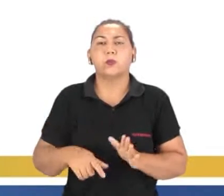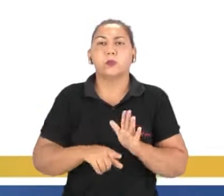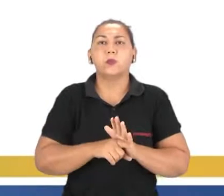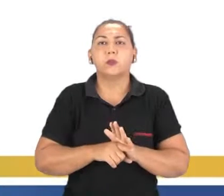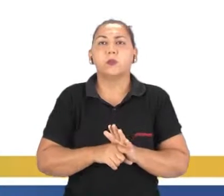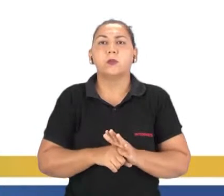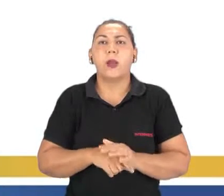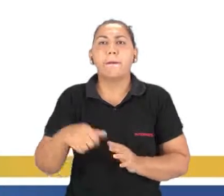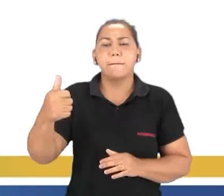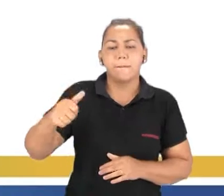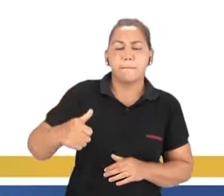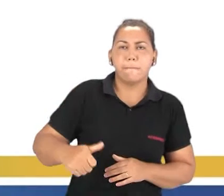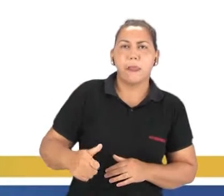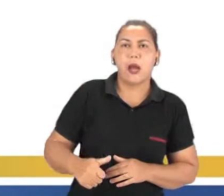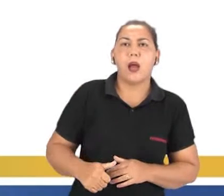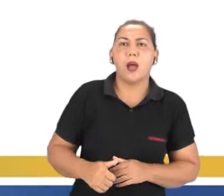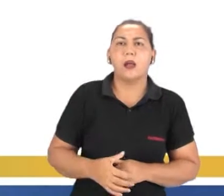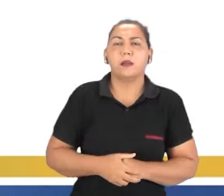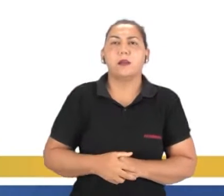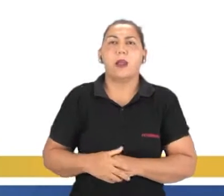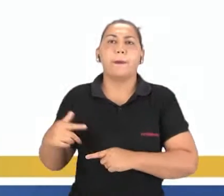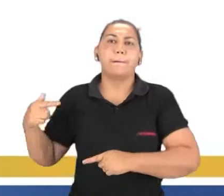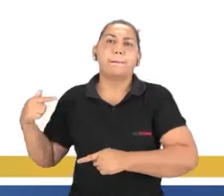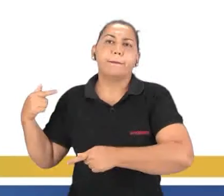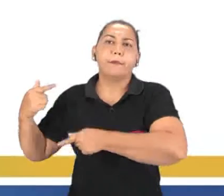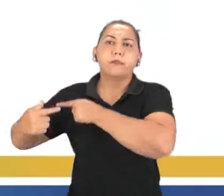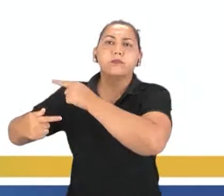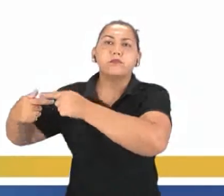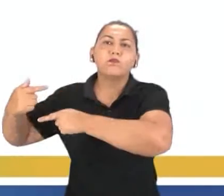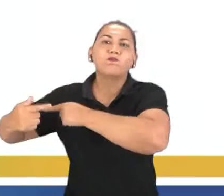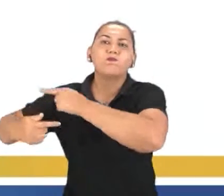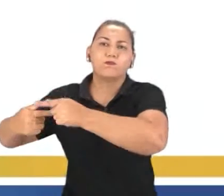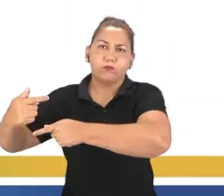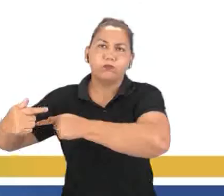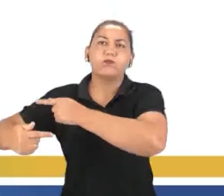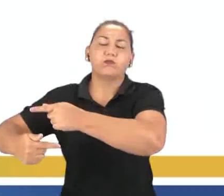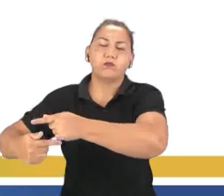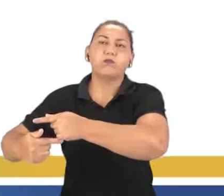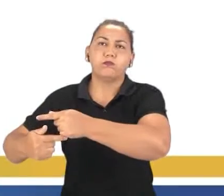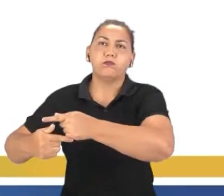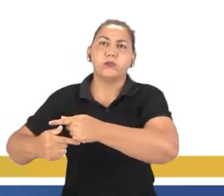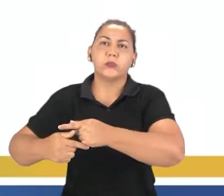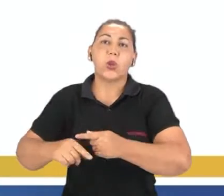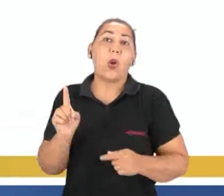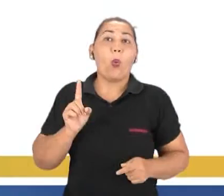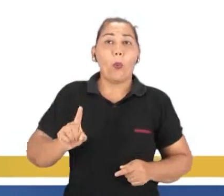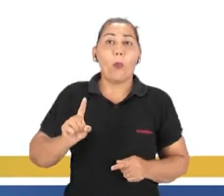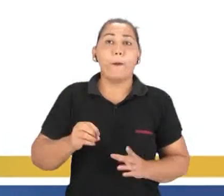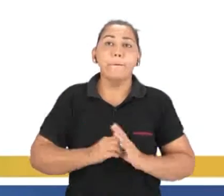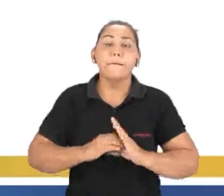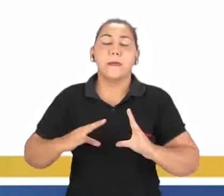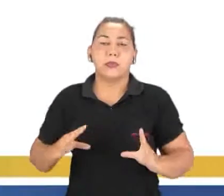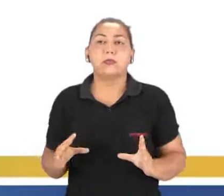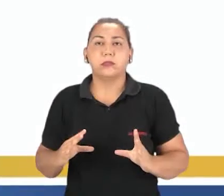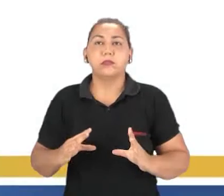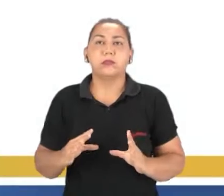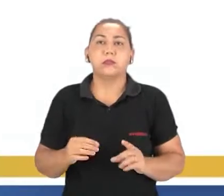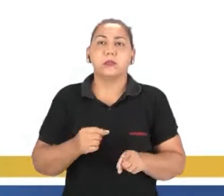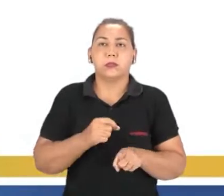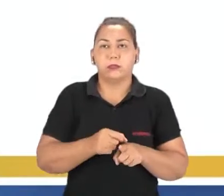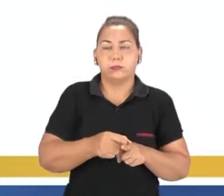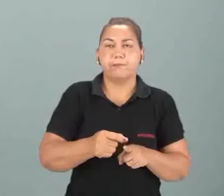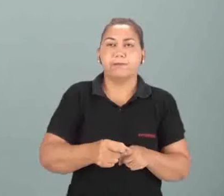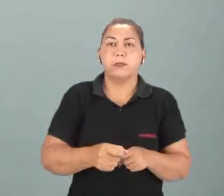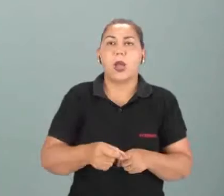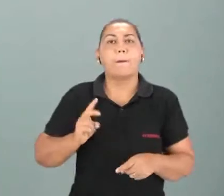do processo de hereditariedade de apenas uma característica das ervilhas, tá? Mendel continuou